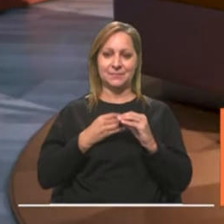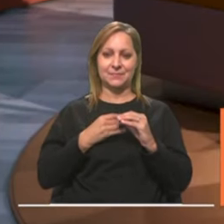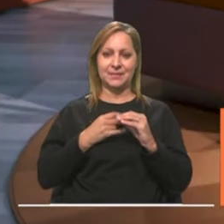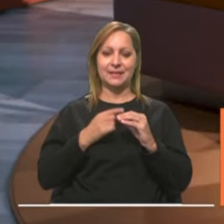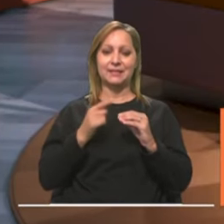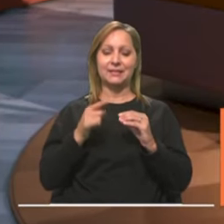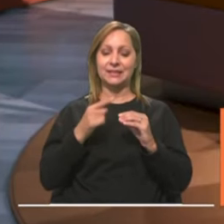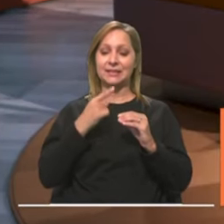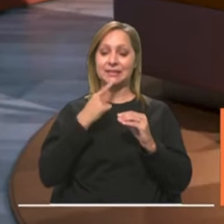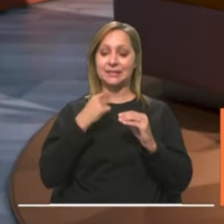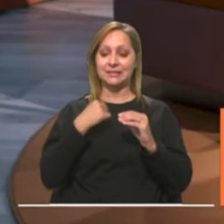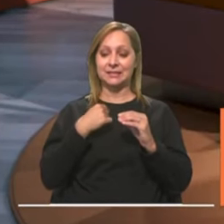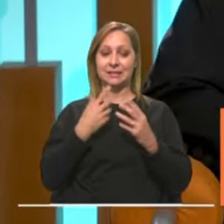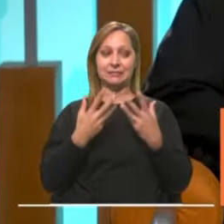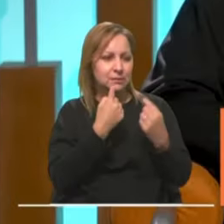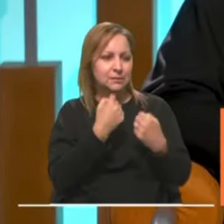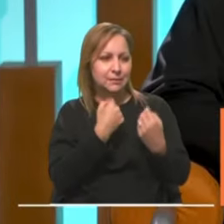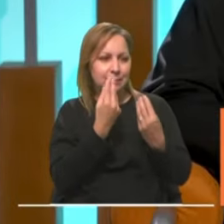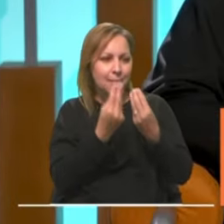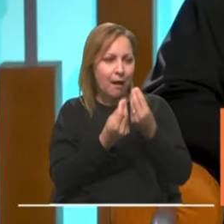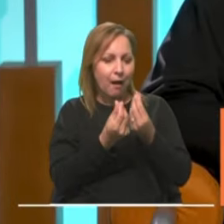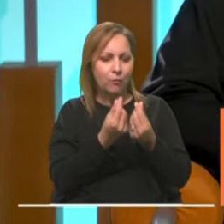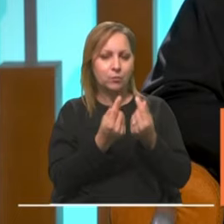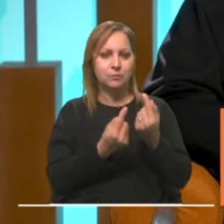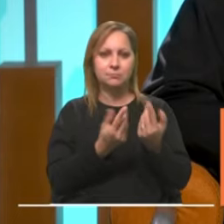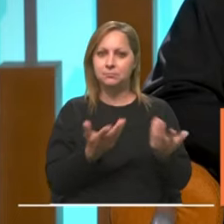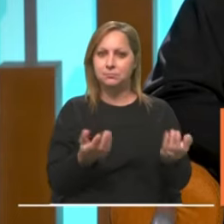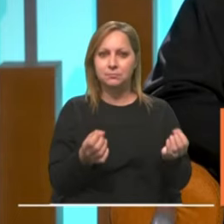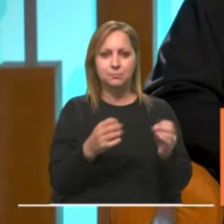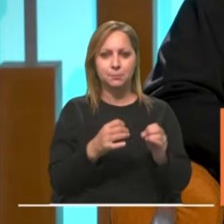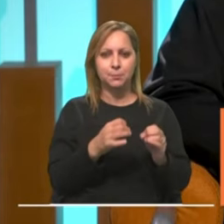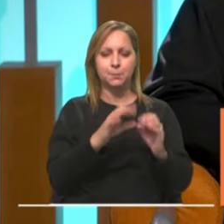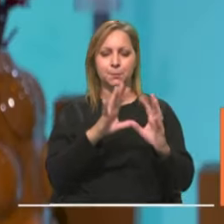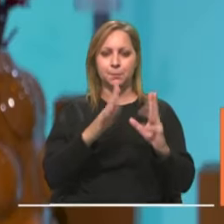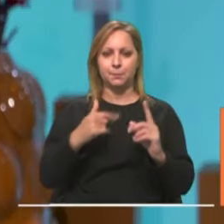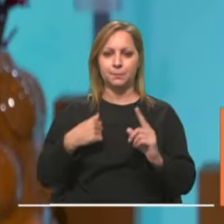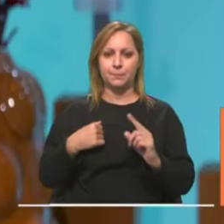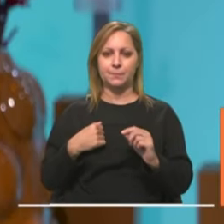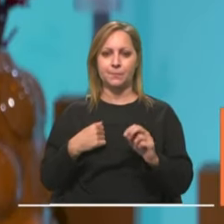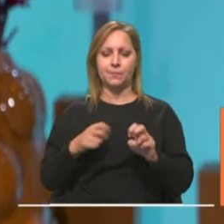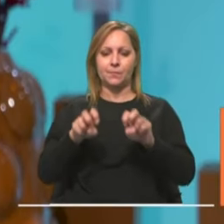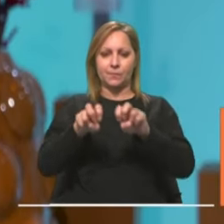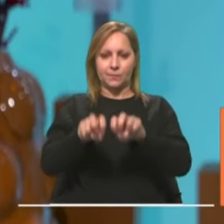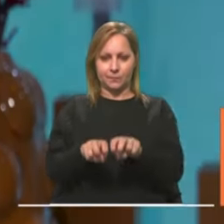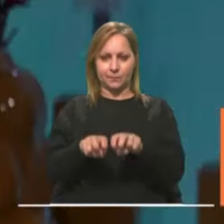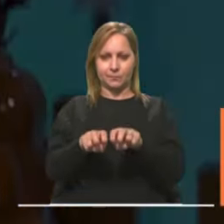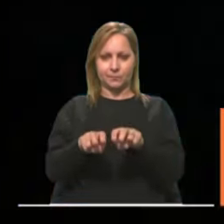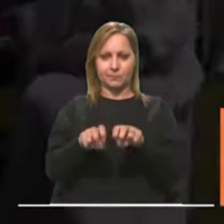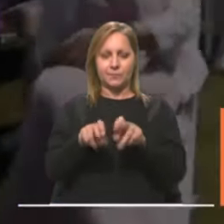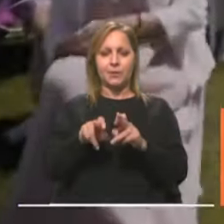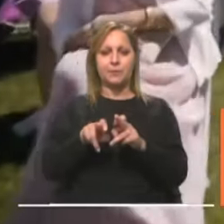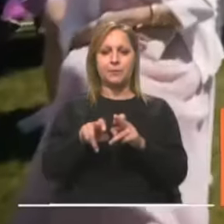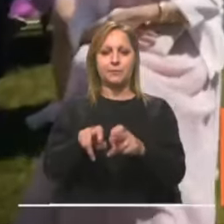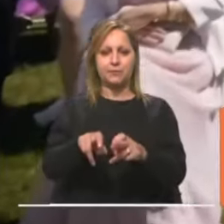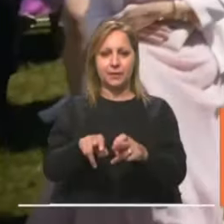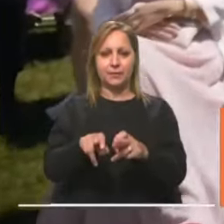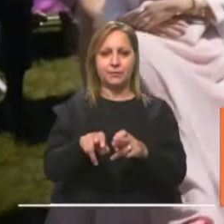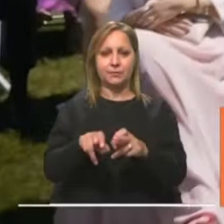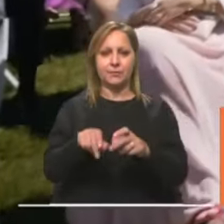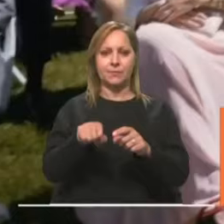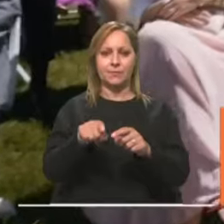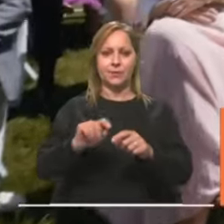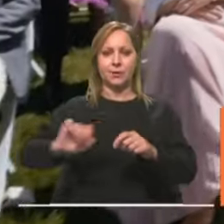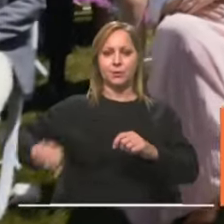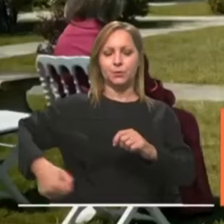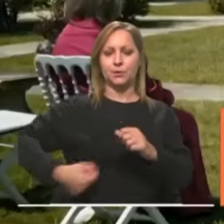não. acho ótimo, partilho, partilho. E lembro-me que quando nós nos posicionámos para ele me levar ao altar, eu dei-lhe